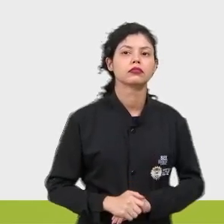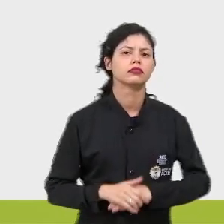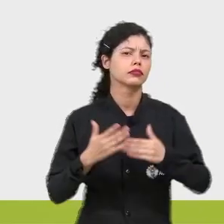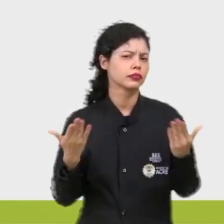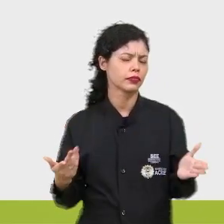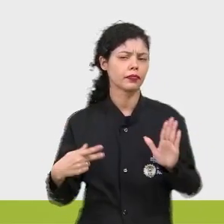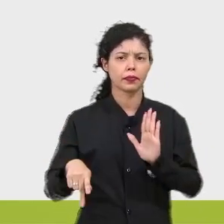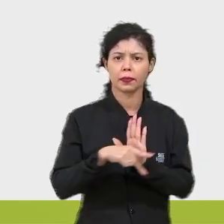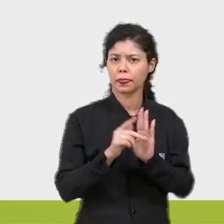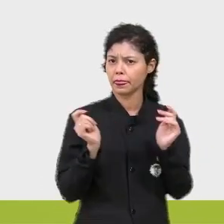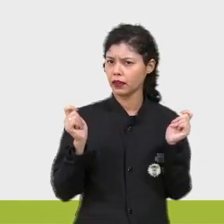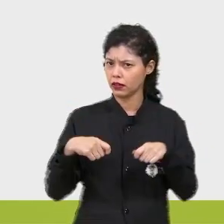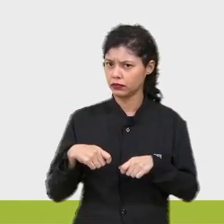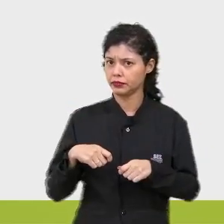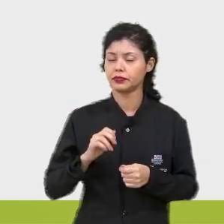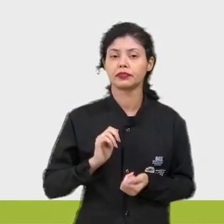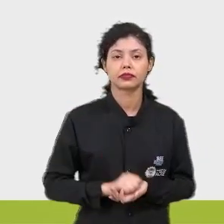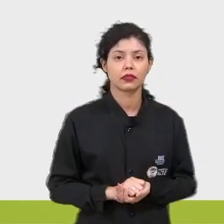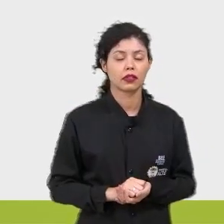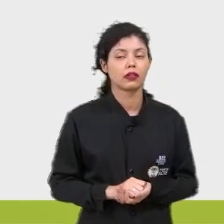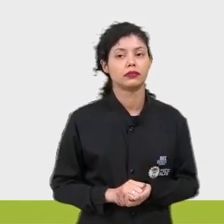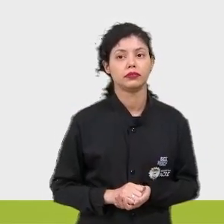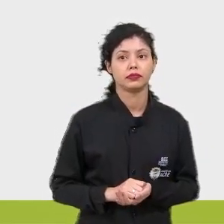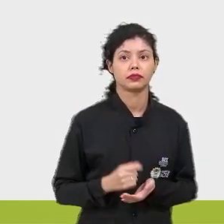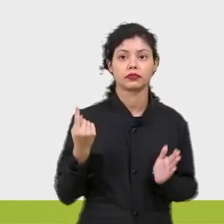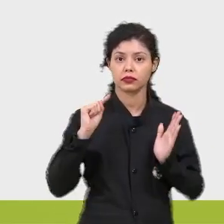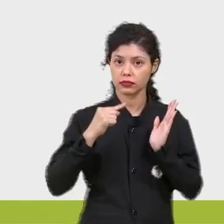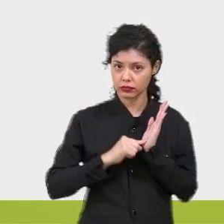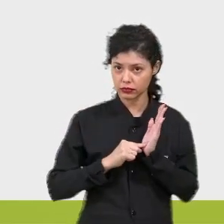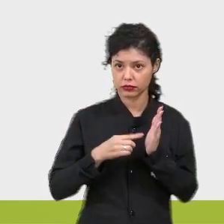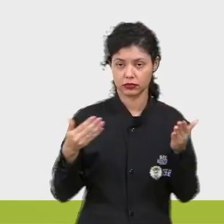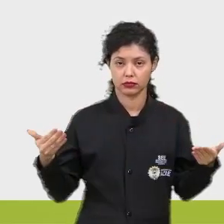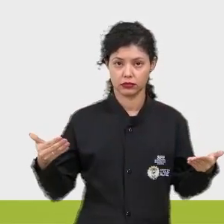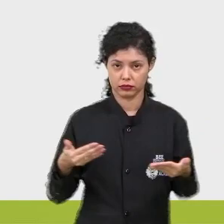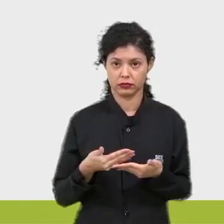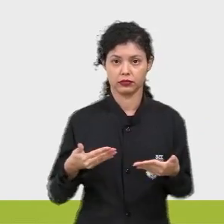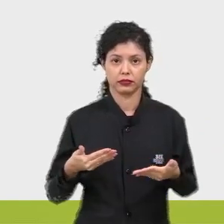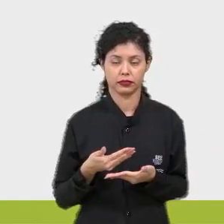Professor, provavelmente, e as estatísticas apontaram, né, agora